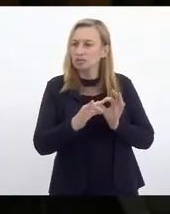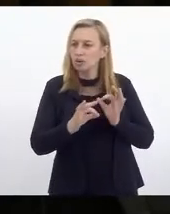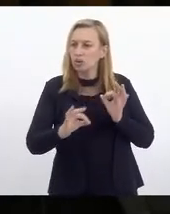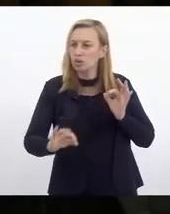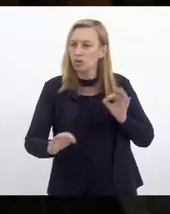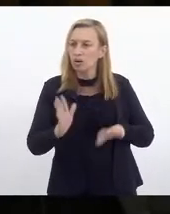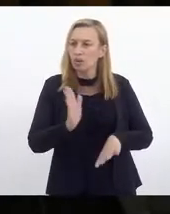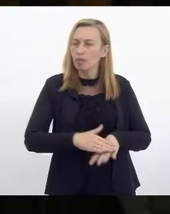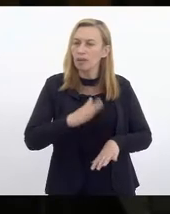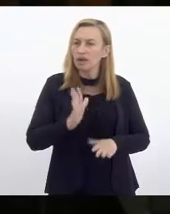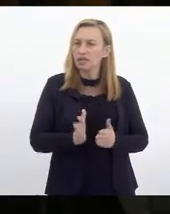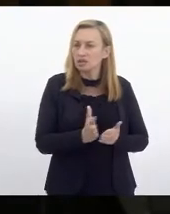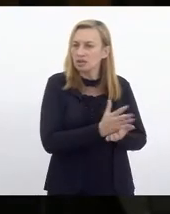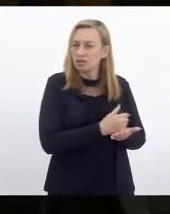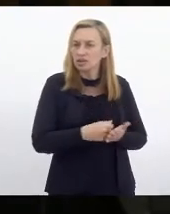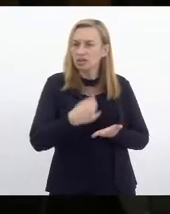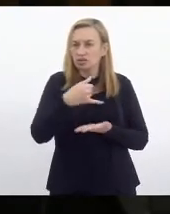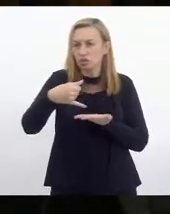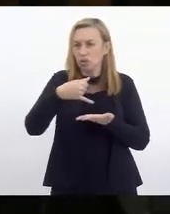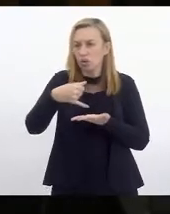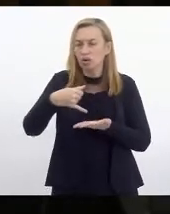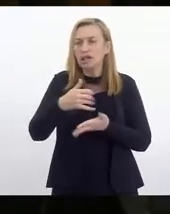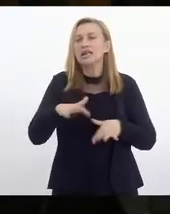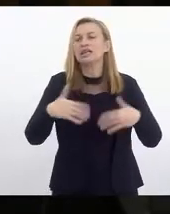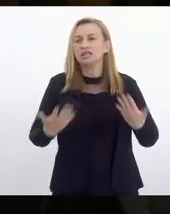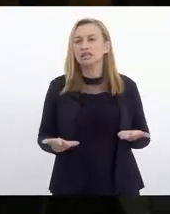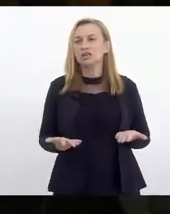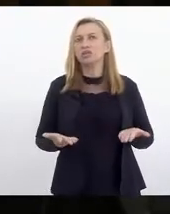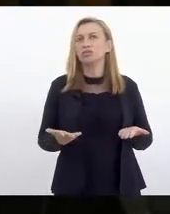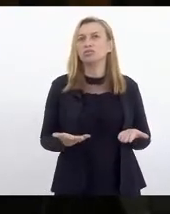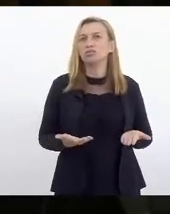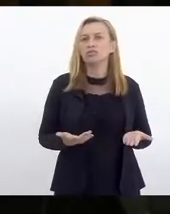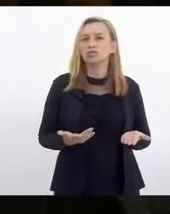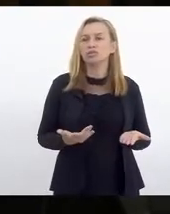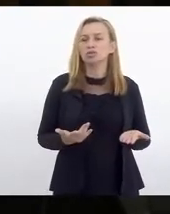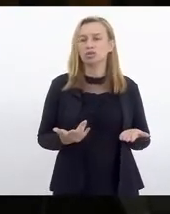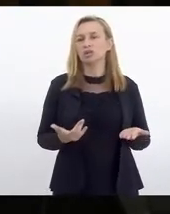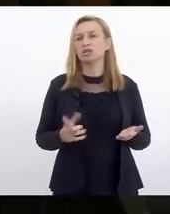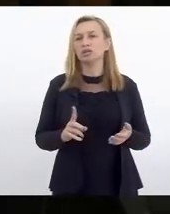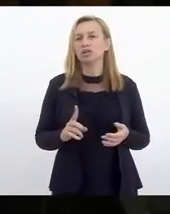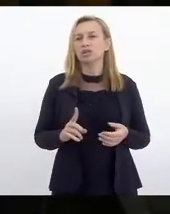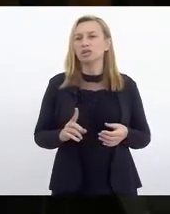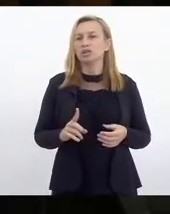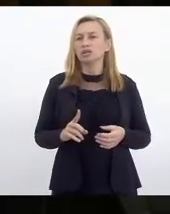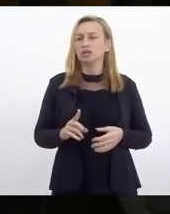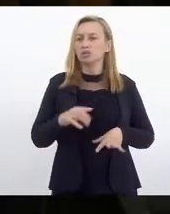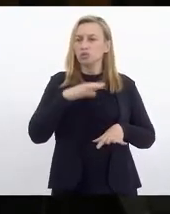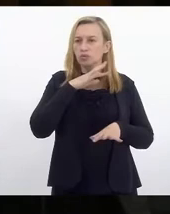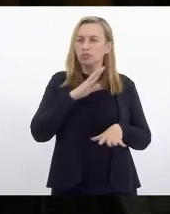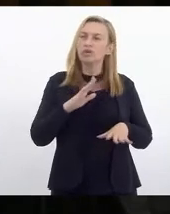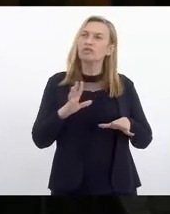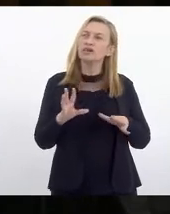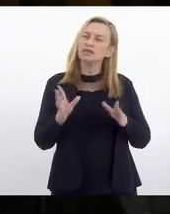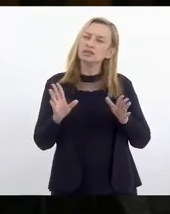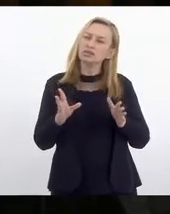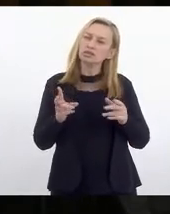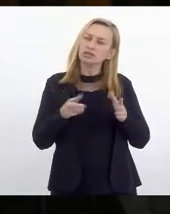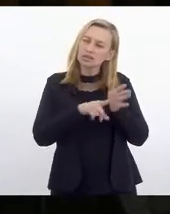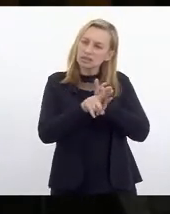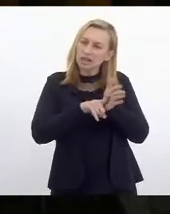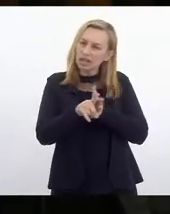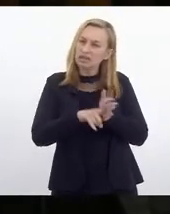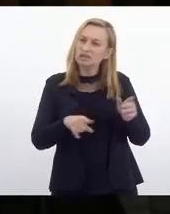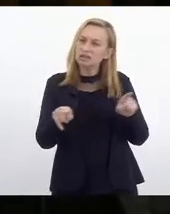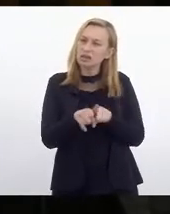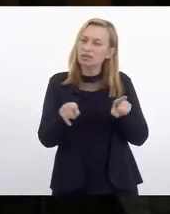mais recuperação de óleo. Então, era um item que nem deveria haver. Então, fazendo essas projeções também para